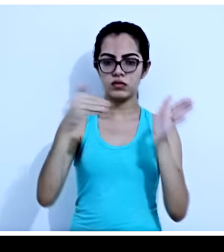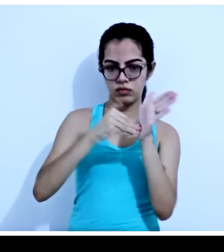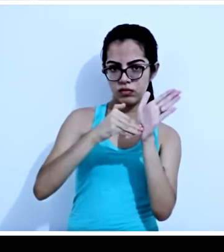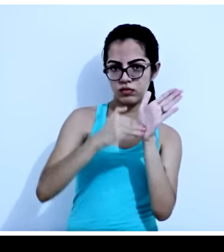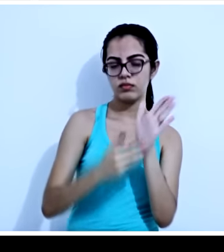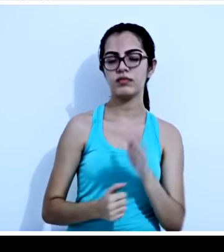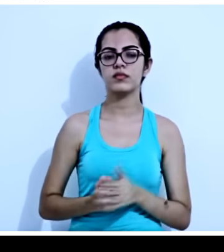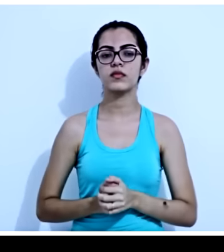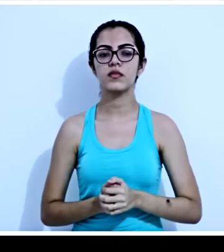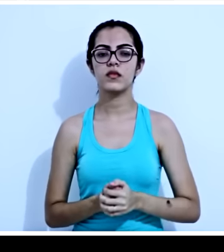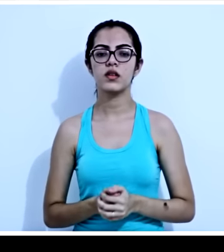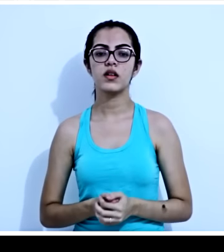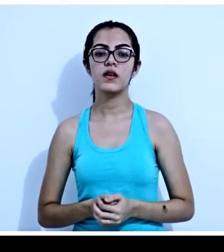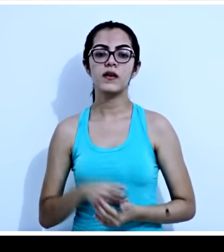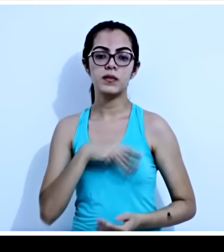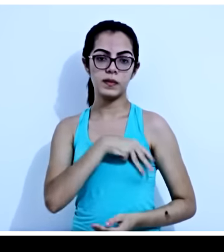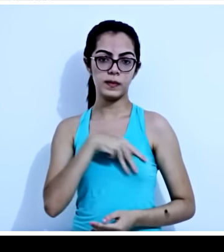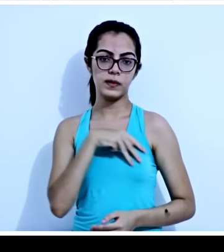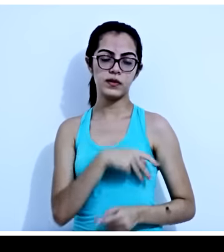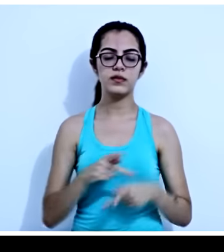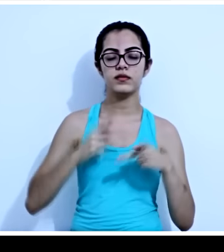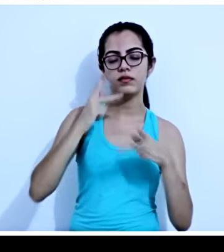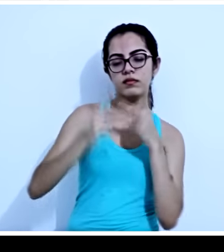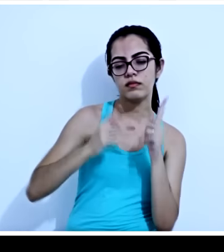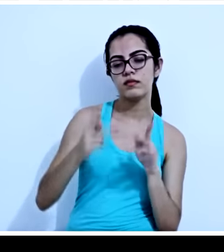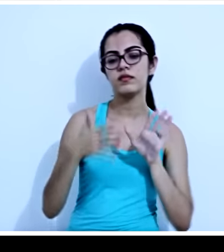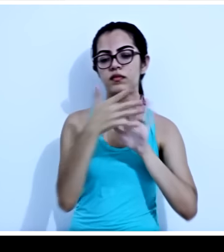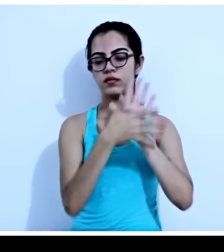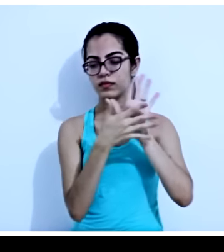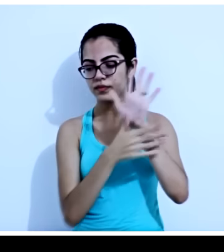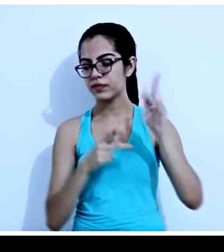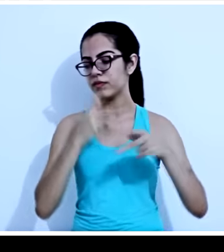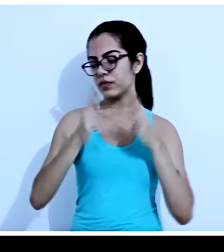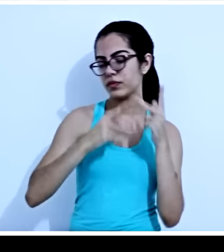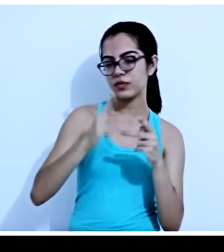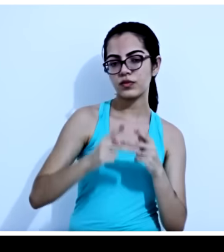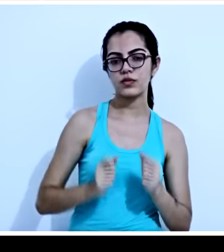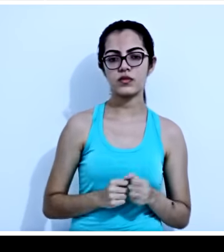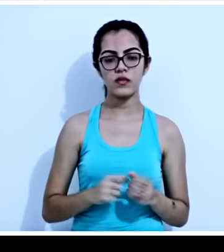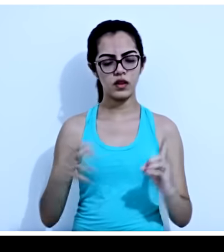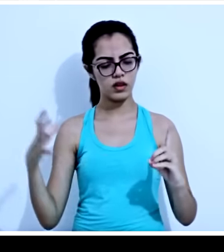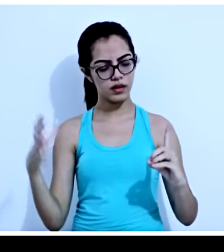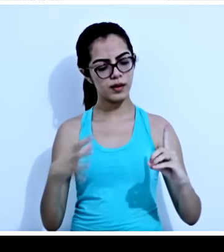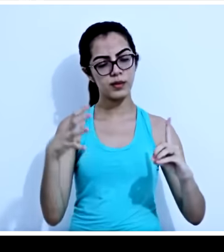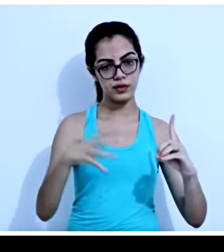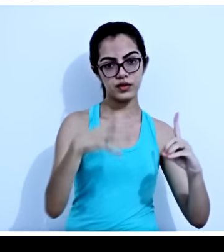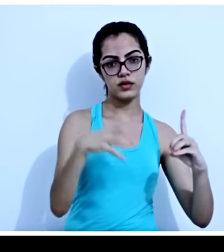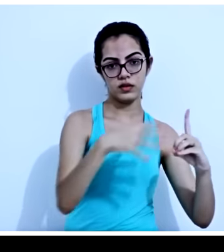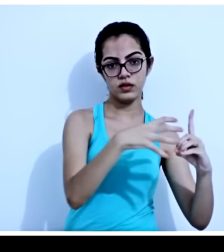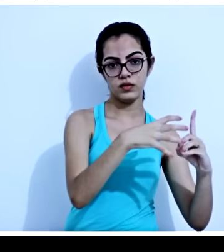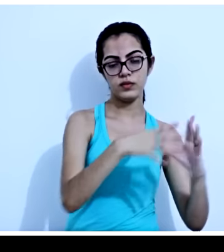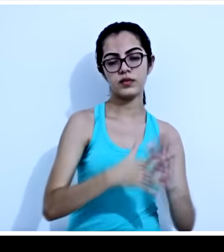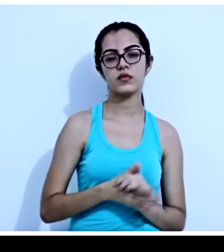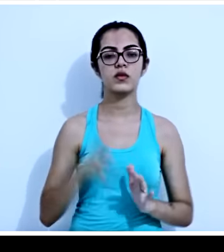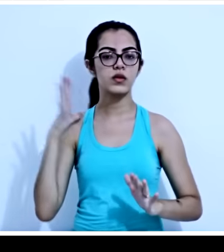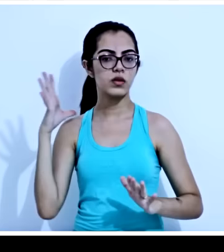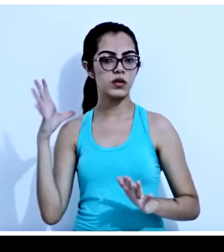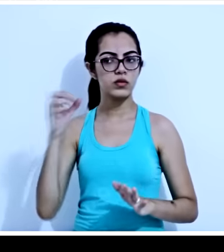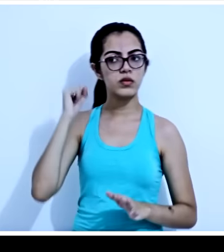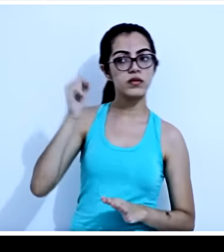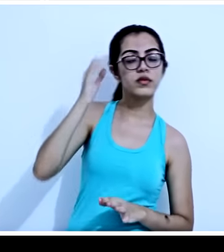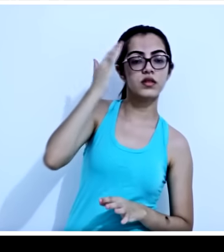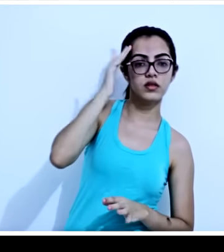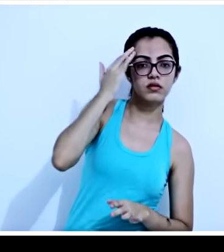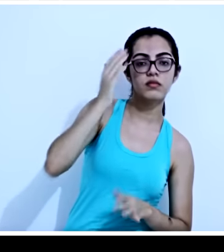de Mateus, o texto é impressionante. O texto diz que a multidão os ouvintes de Jesus, eles